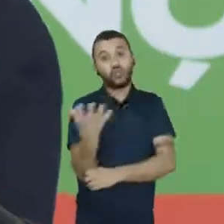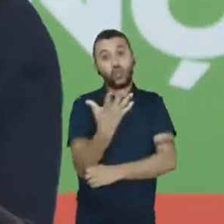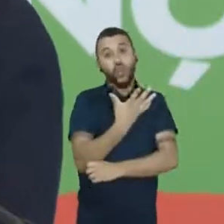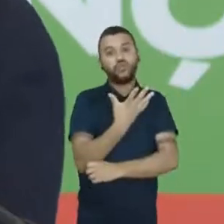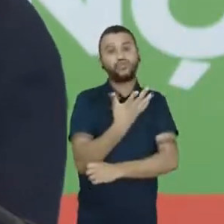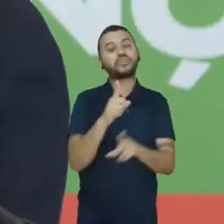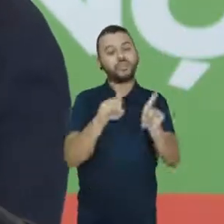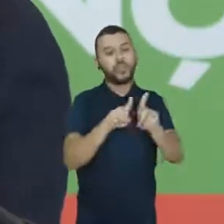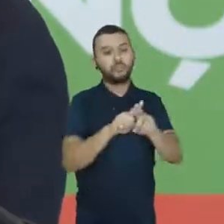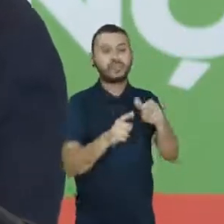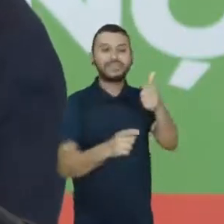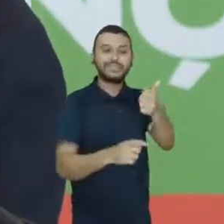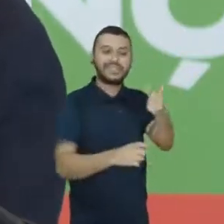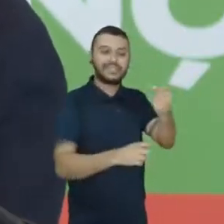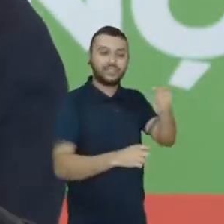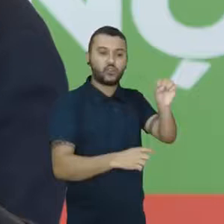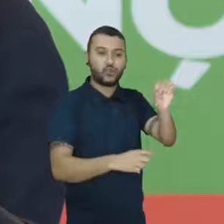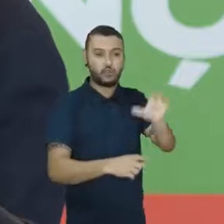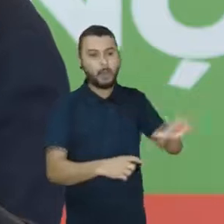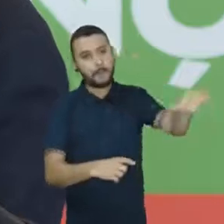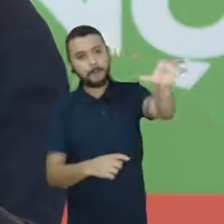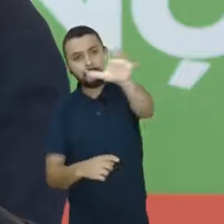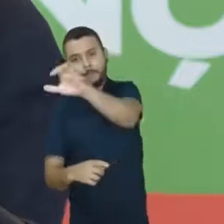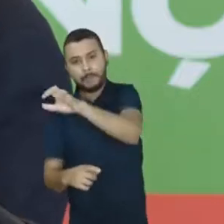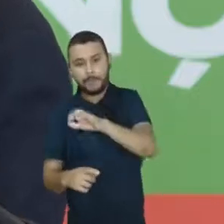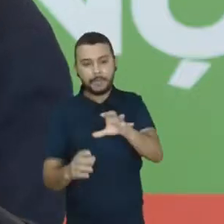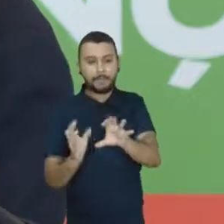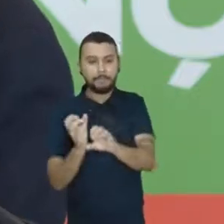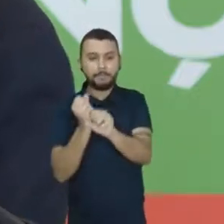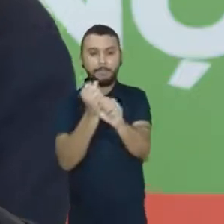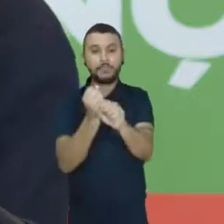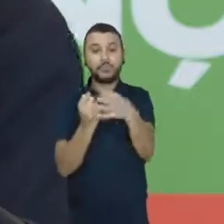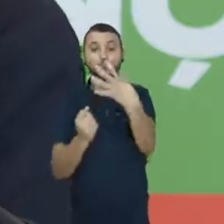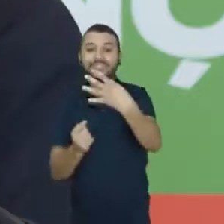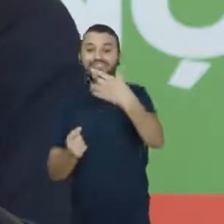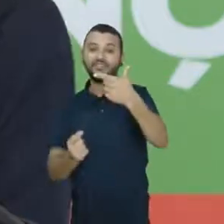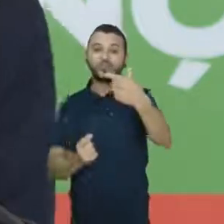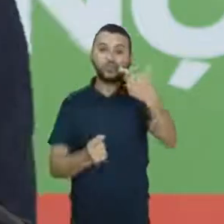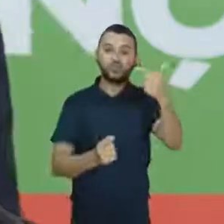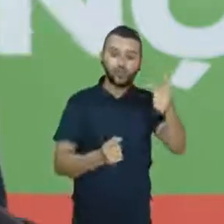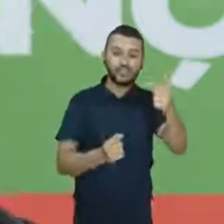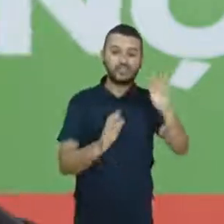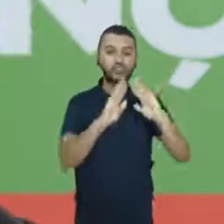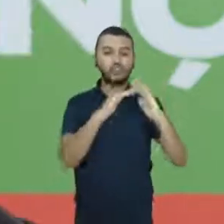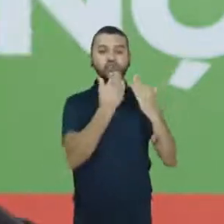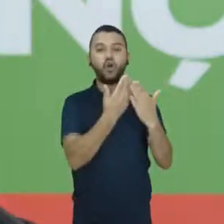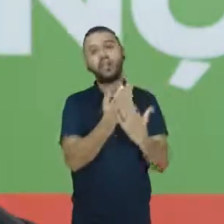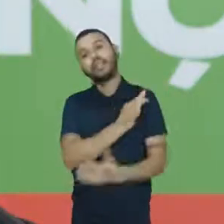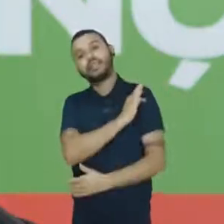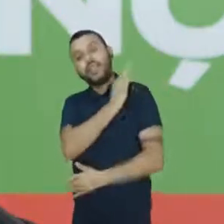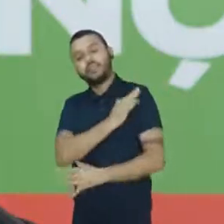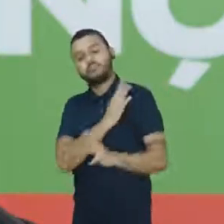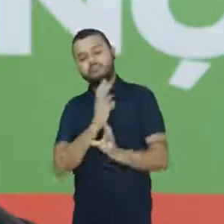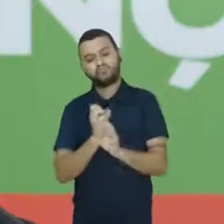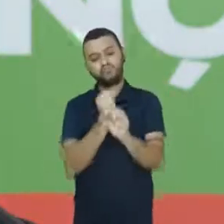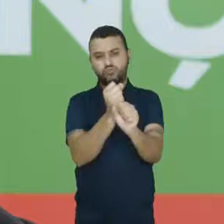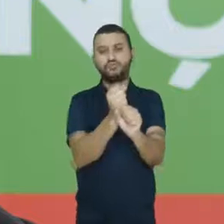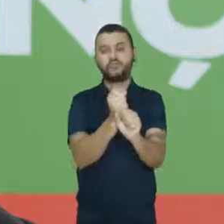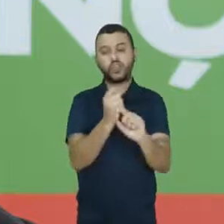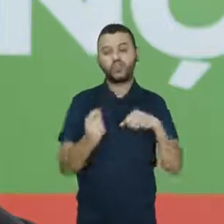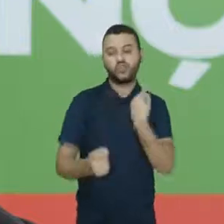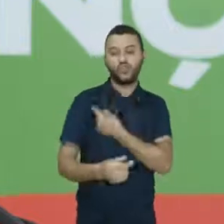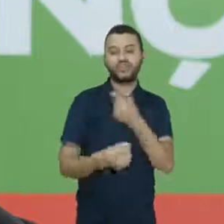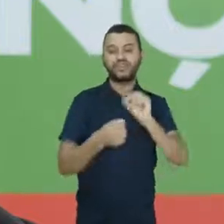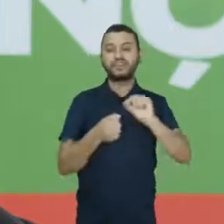campos avançados e 422 escolas técnicas. E mais ainda, nós fizemos uma quantidade